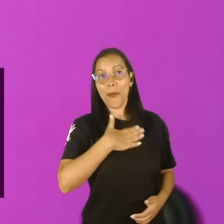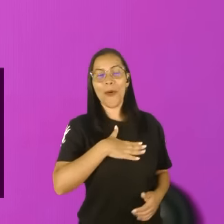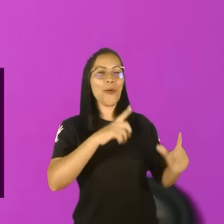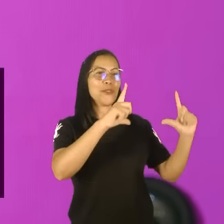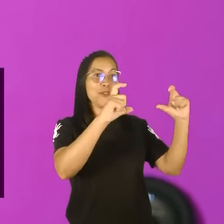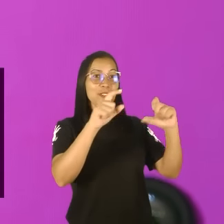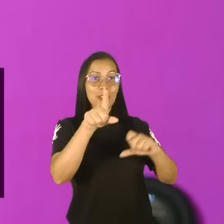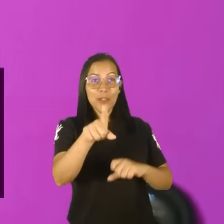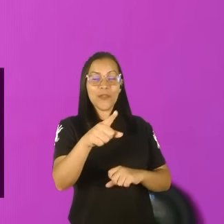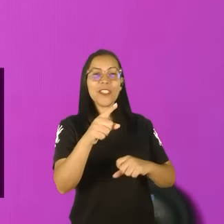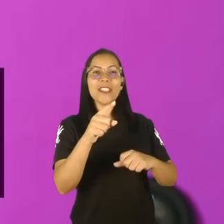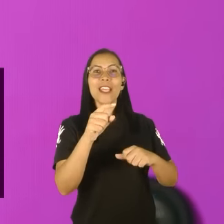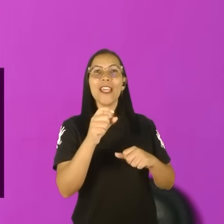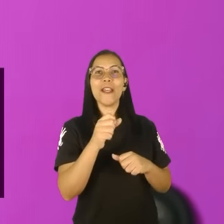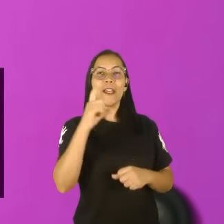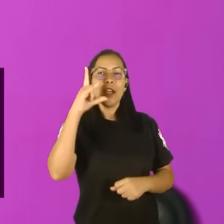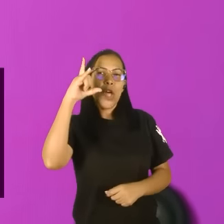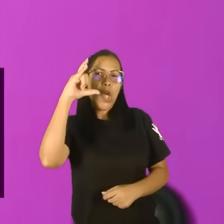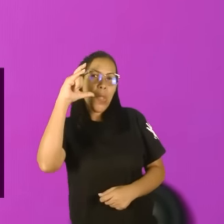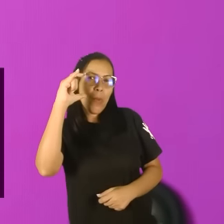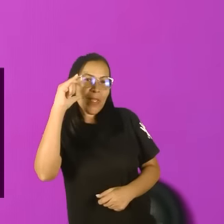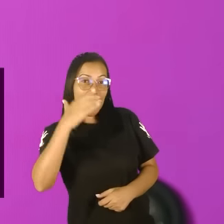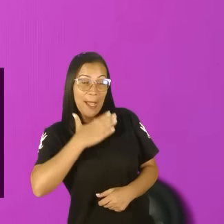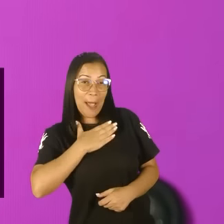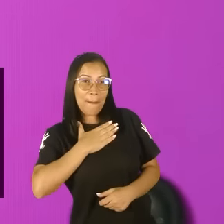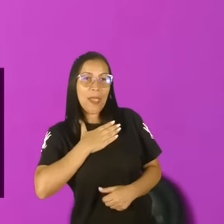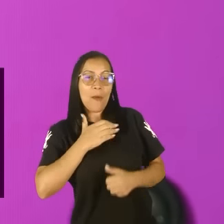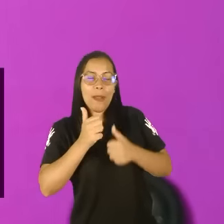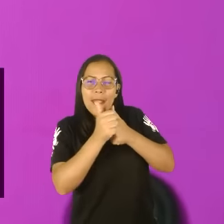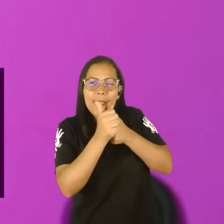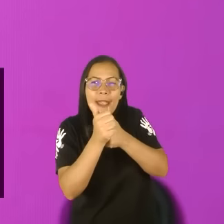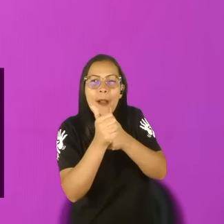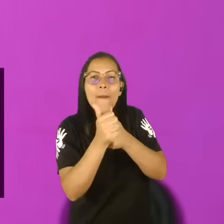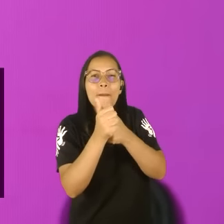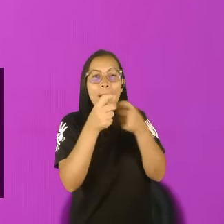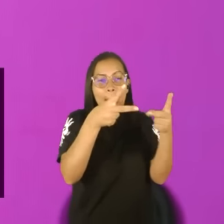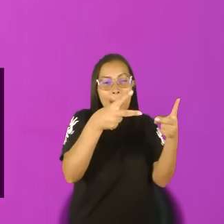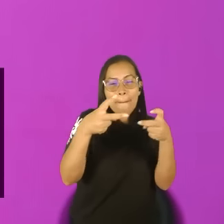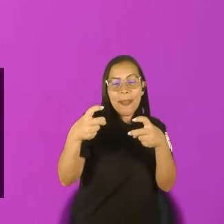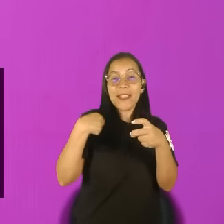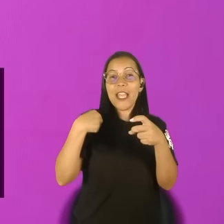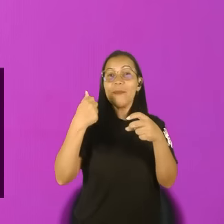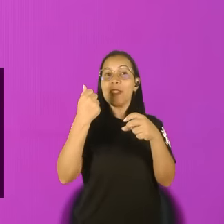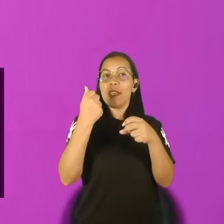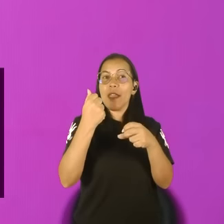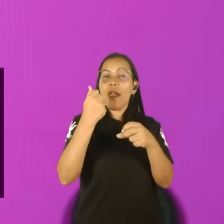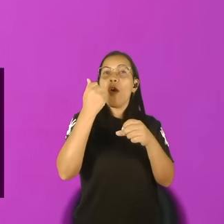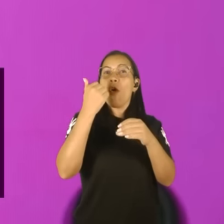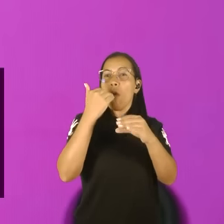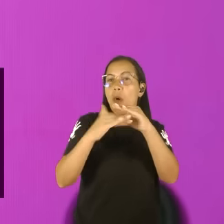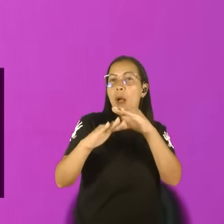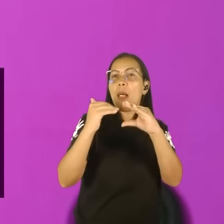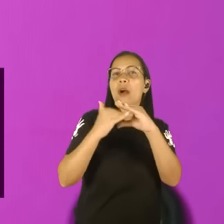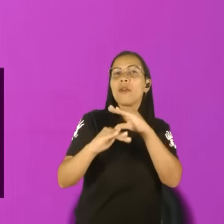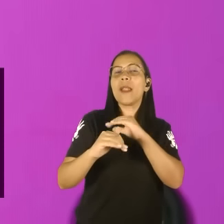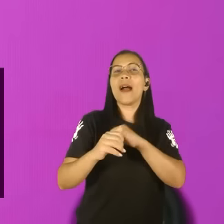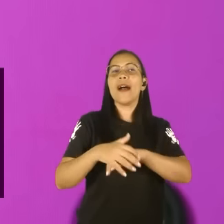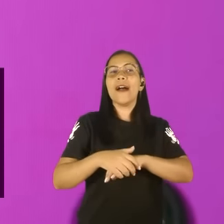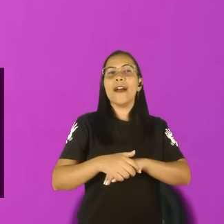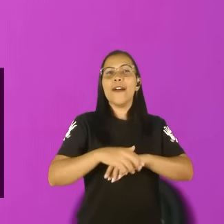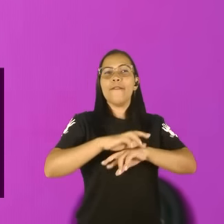ou no Facebook, você vai ver que vira e mexe eu coloco fotos ou vídeos do começo da igreja, lá na Surucuás,